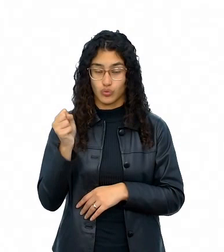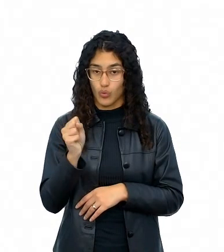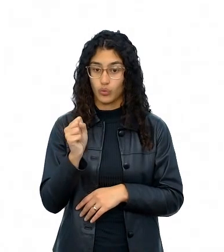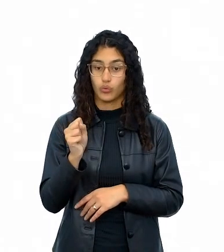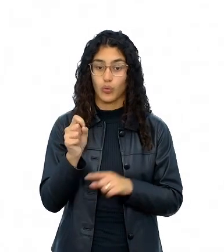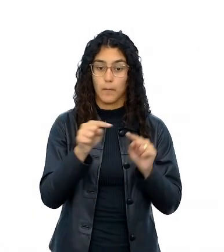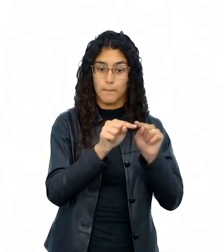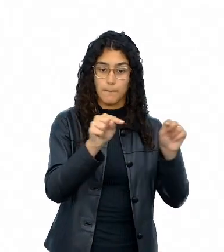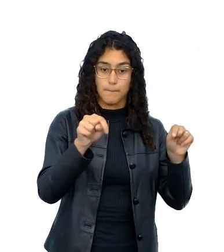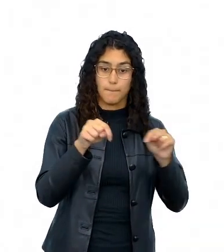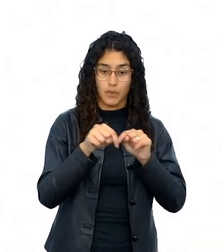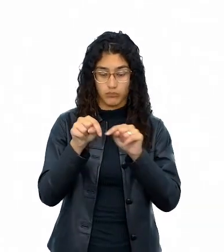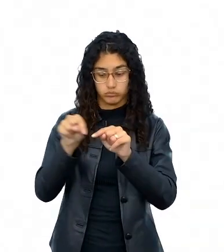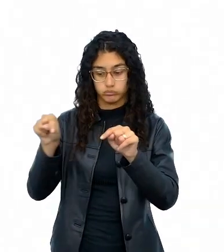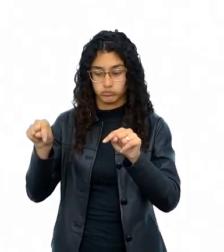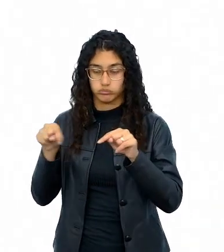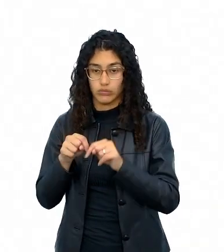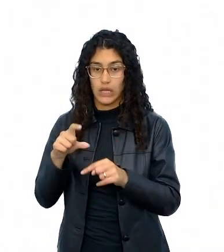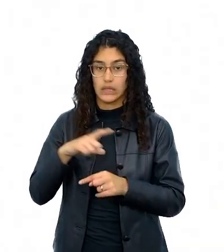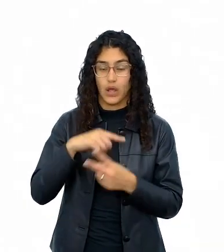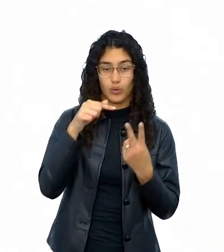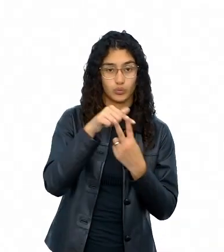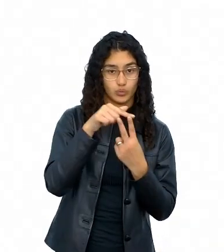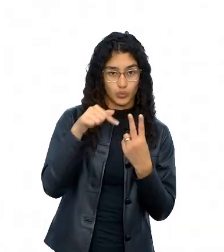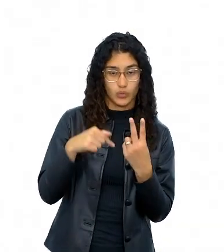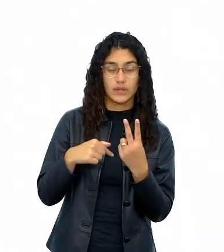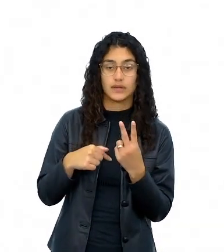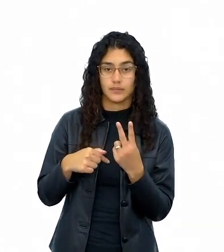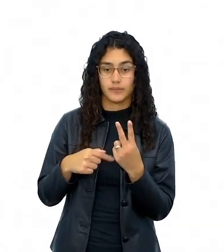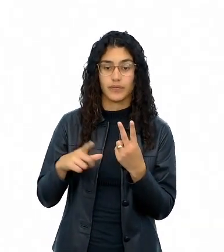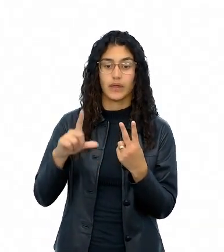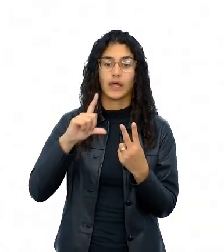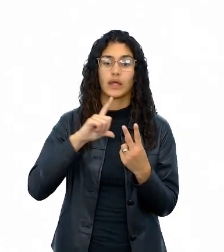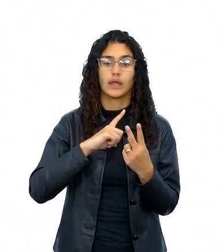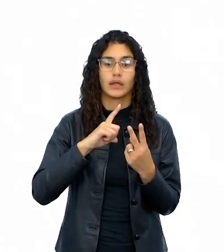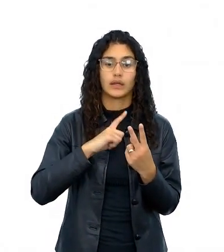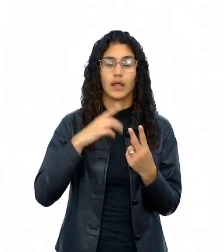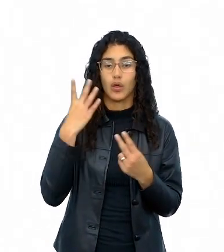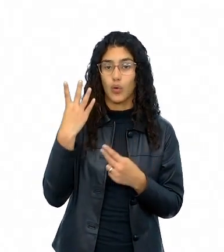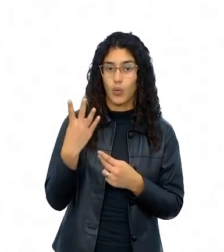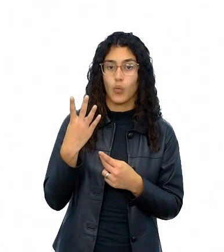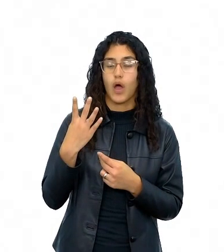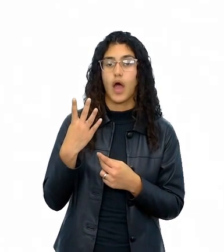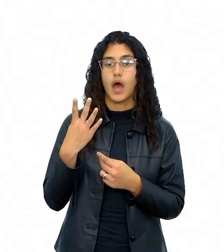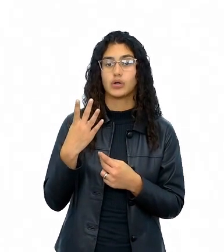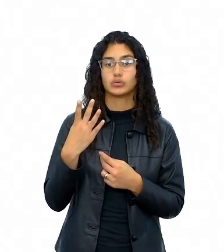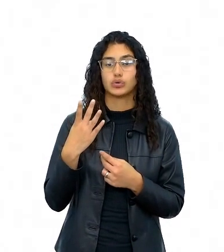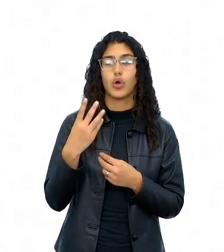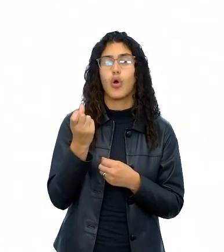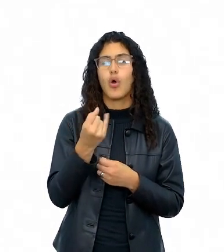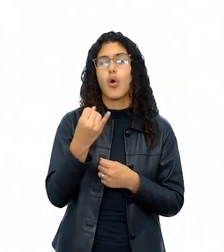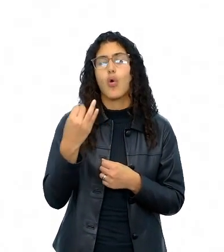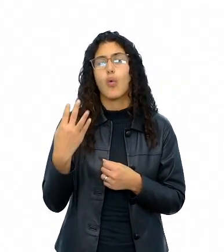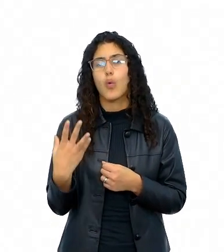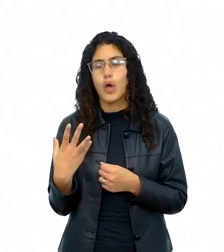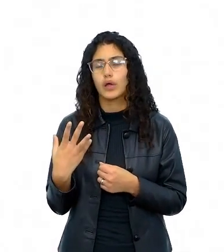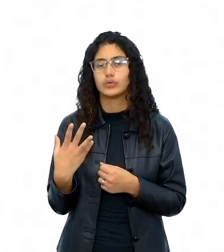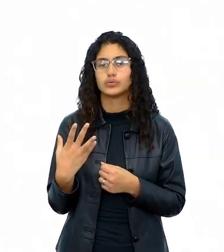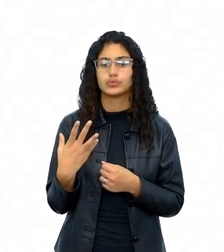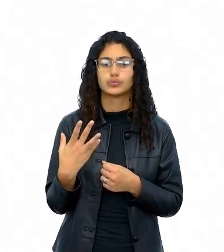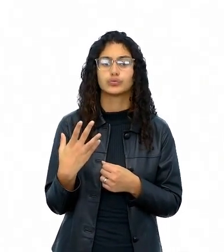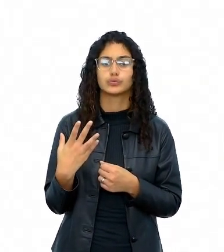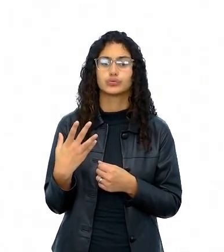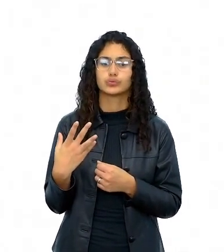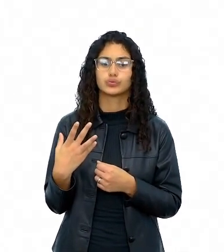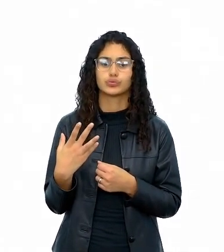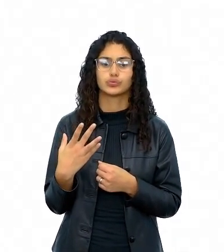caixa, né? Eu vou ter 2 caixas, eu tenho 4 sobrinhos, quantos bombons, né?